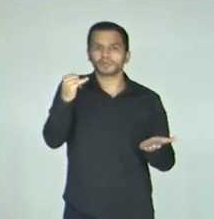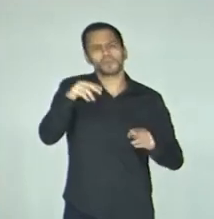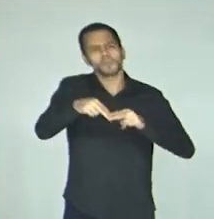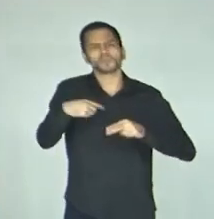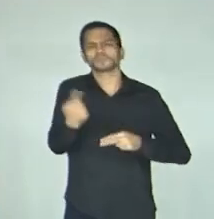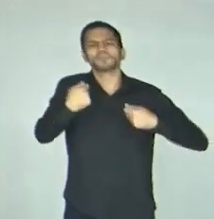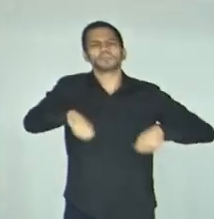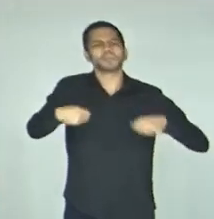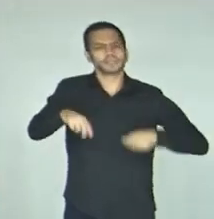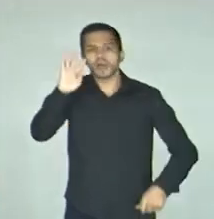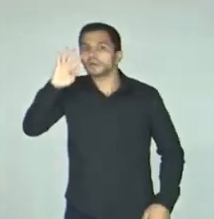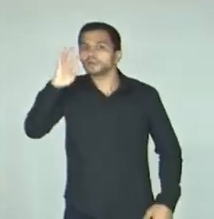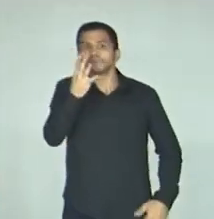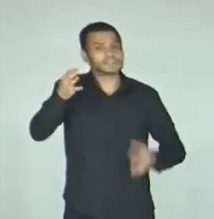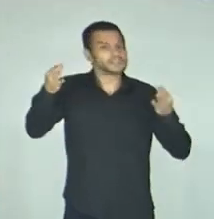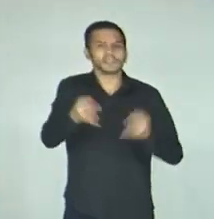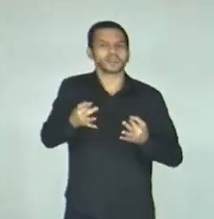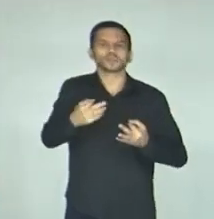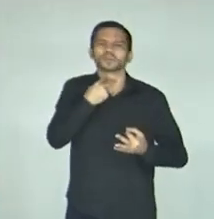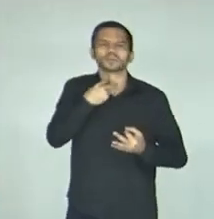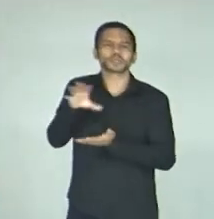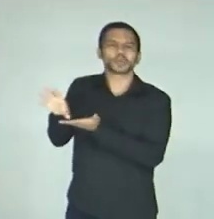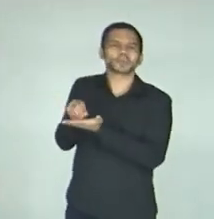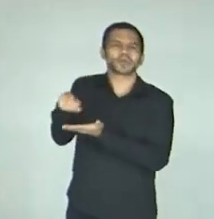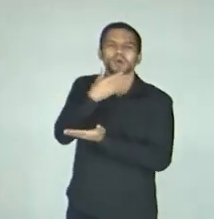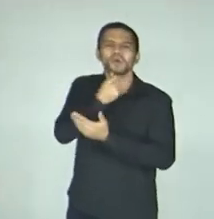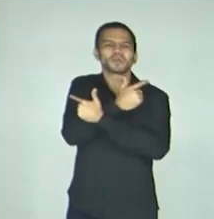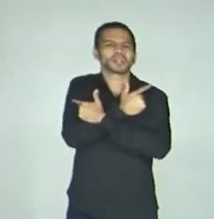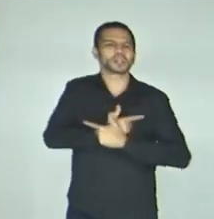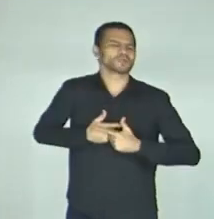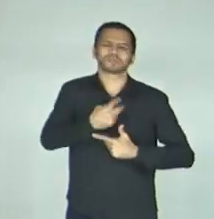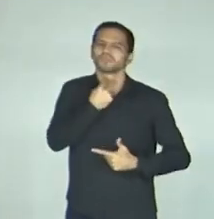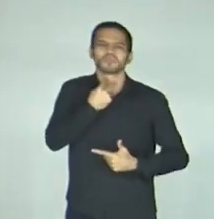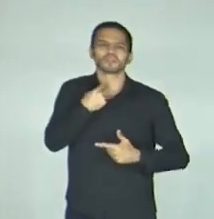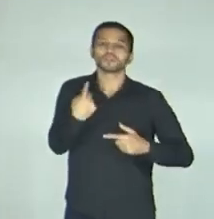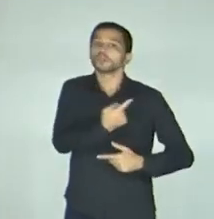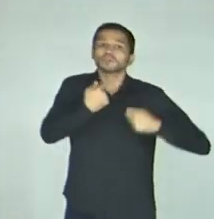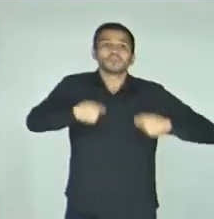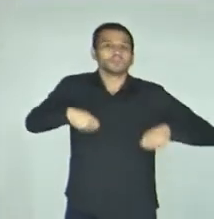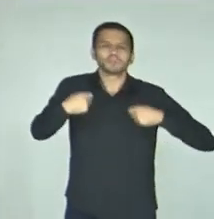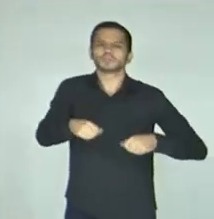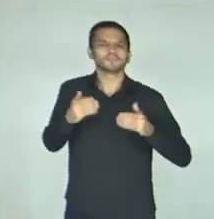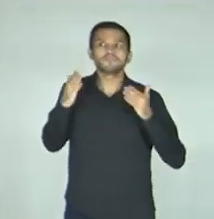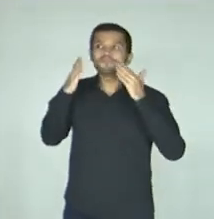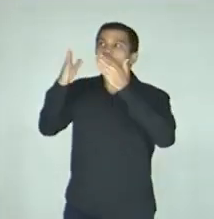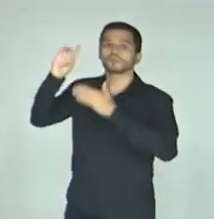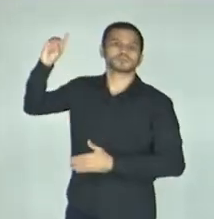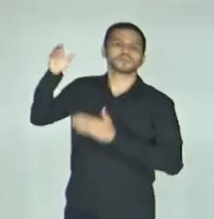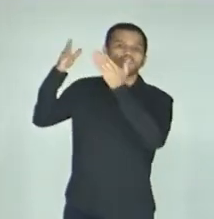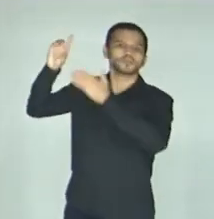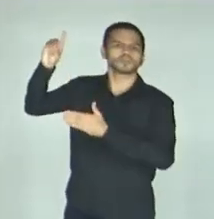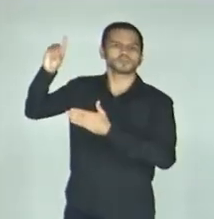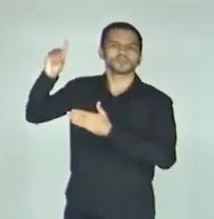que tomar para não imitar o péssimo exemplo de ló Como não jogar fora uma vida abençoada é